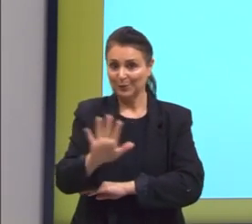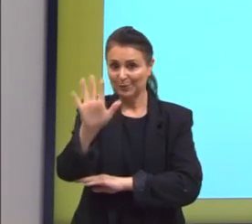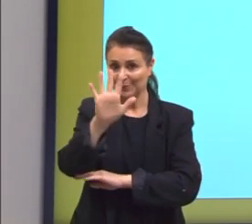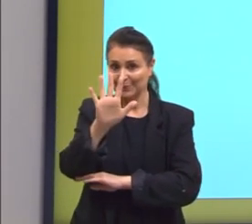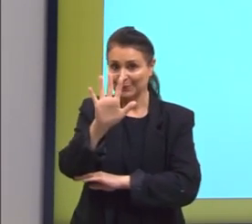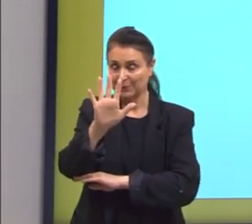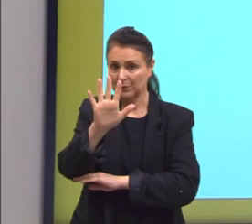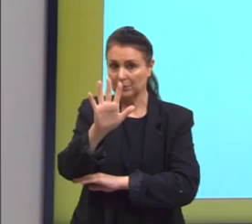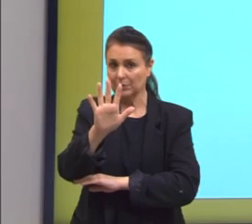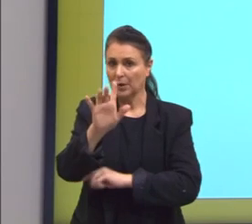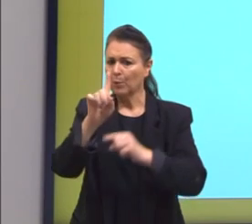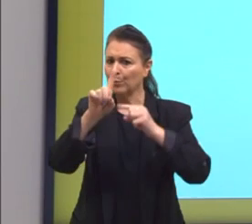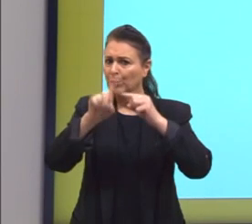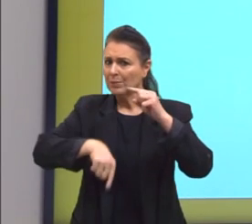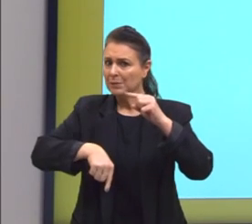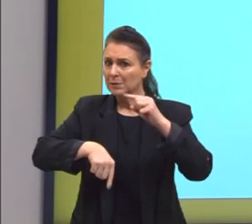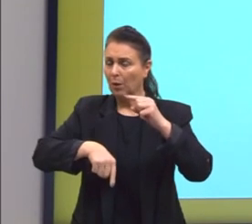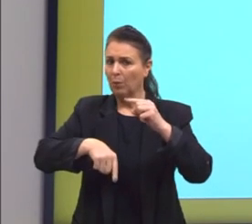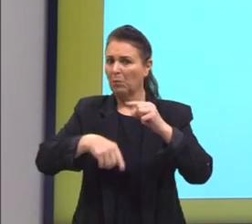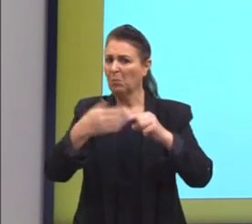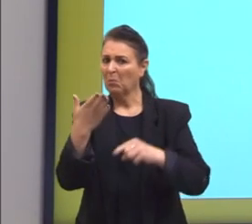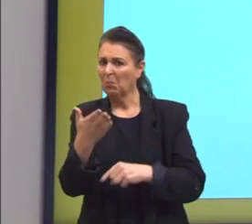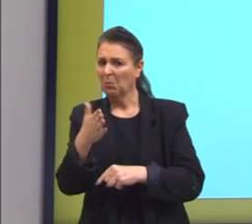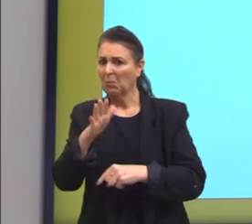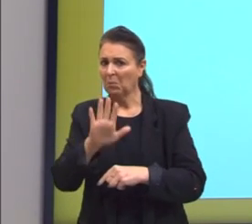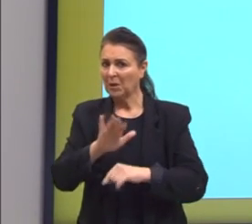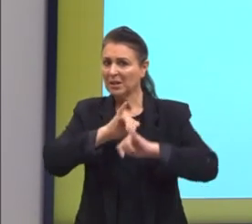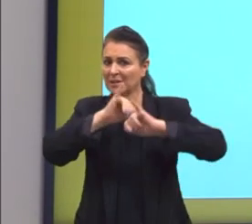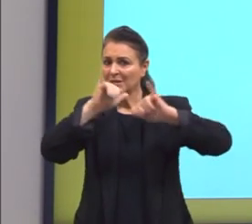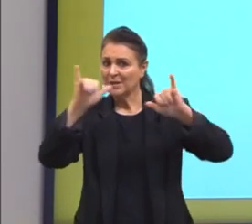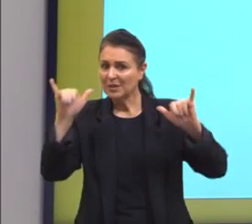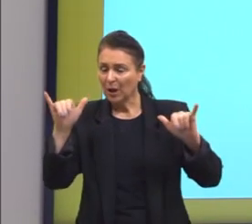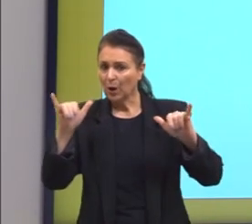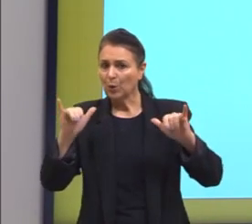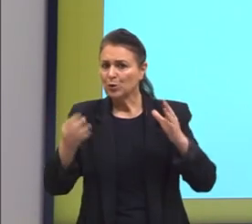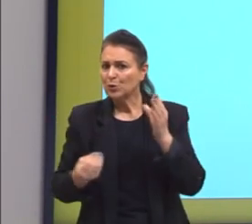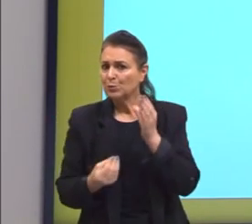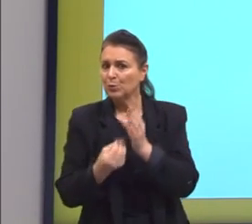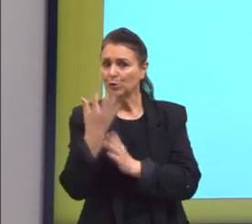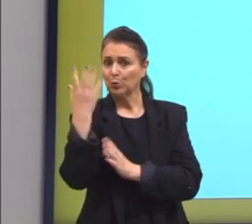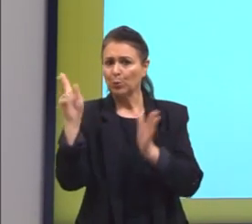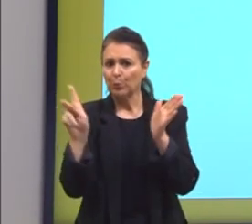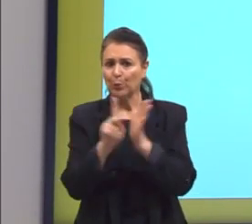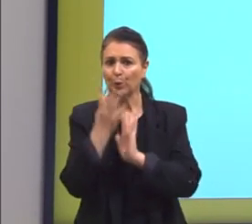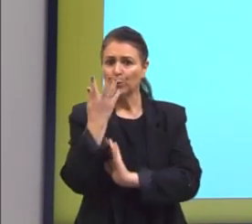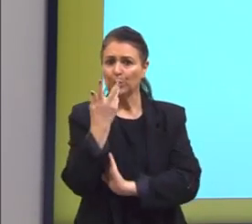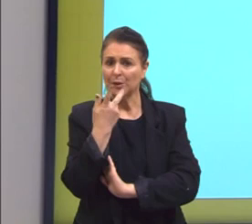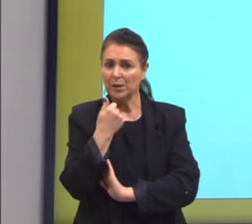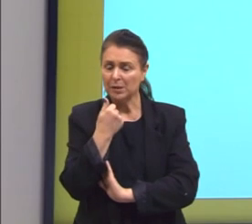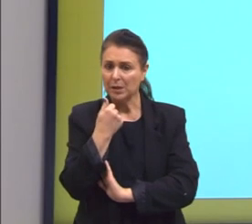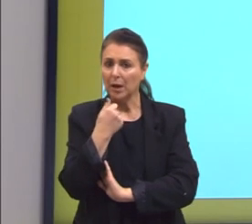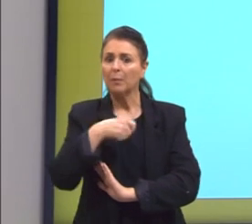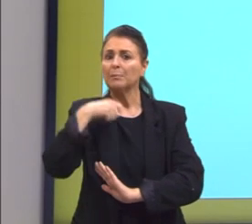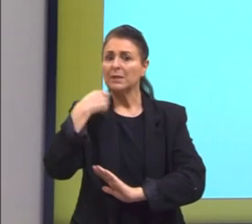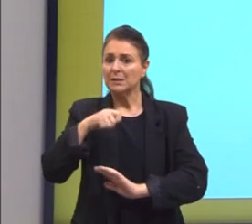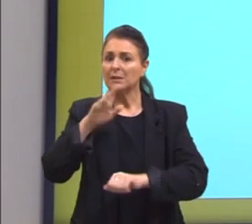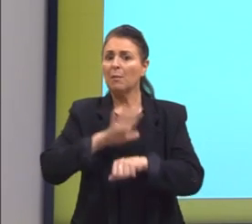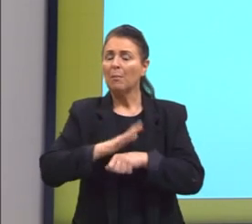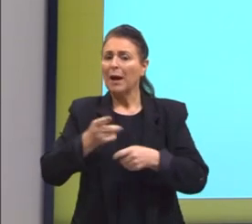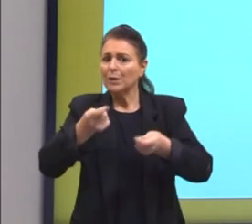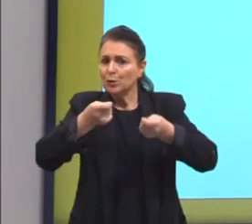a proibição parcial da divulgação de produtos para as crianças é essencial para um maior controle